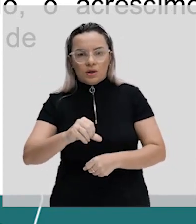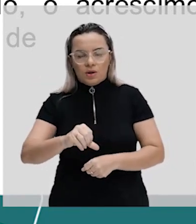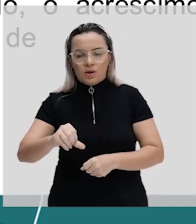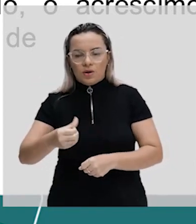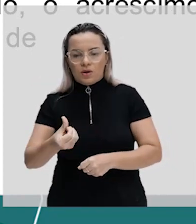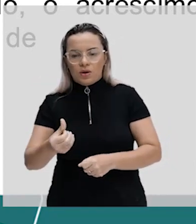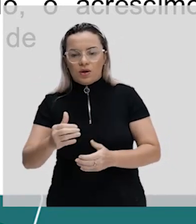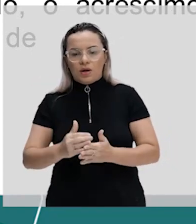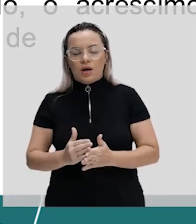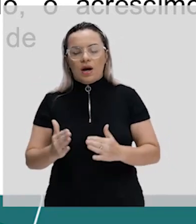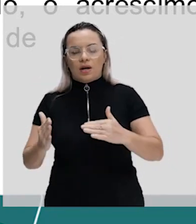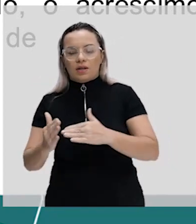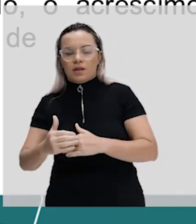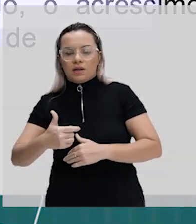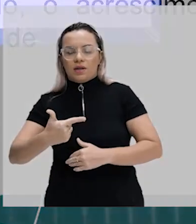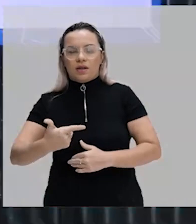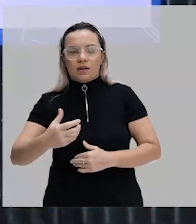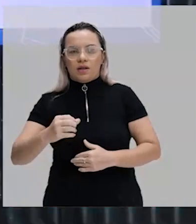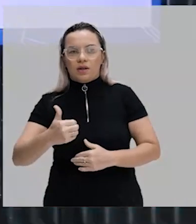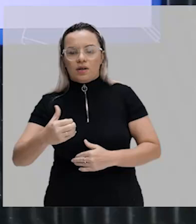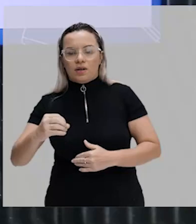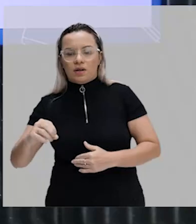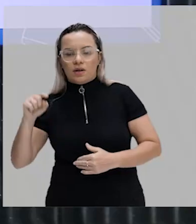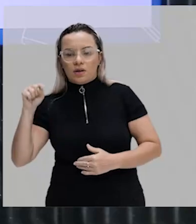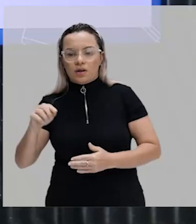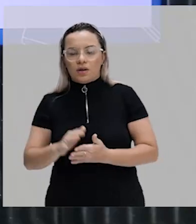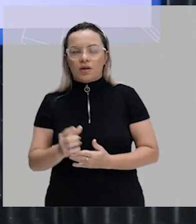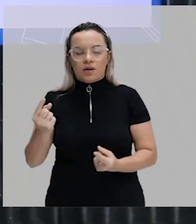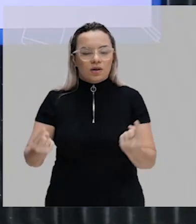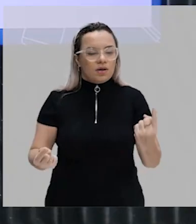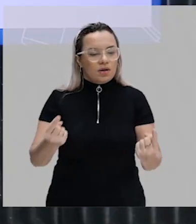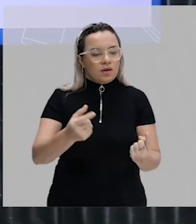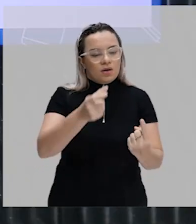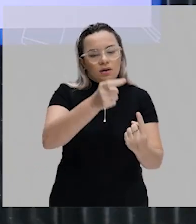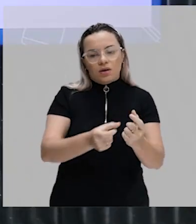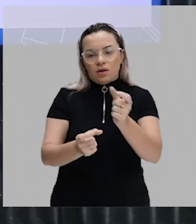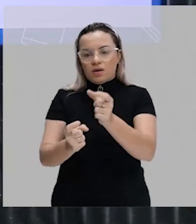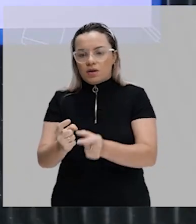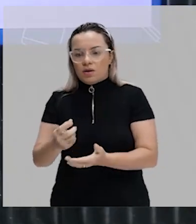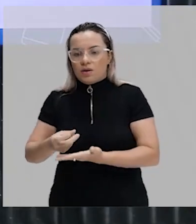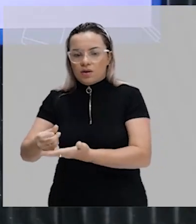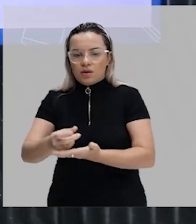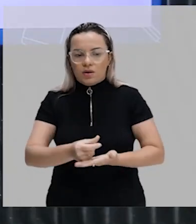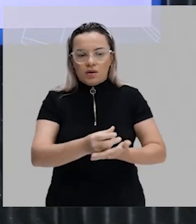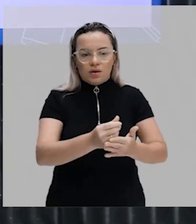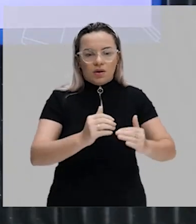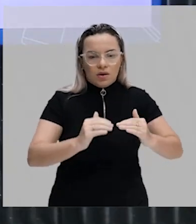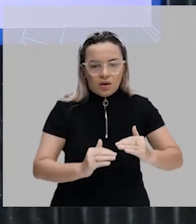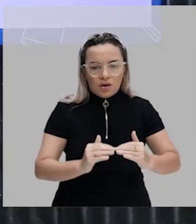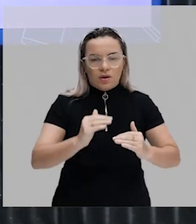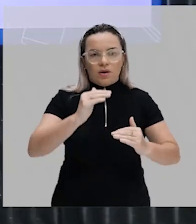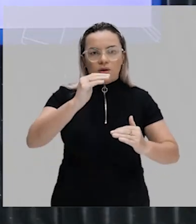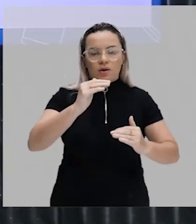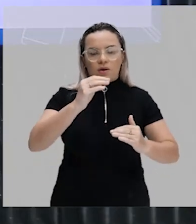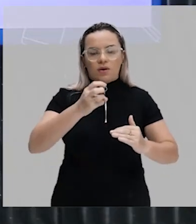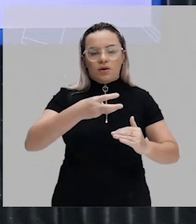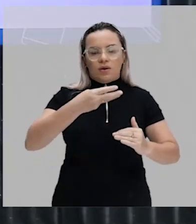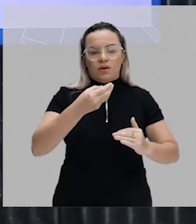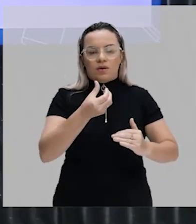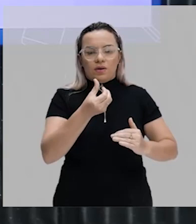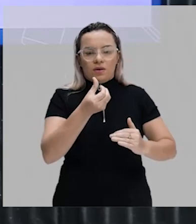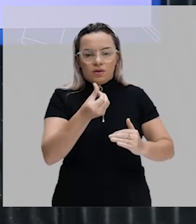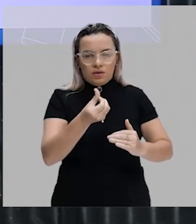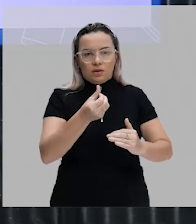a 2010, a renda per capita de certo país aumentou em